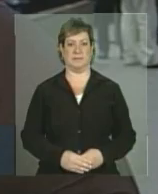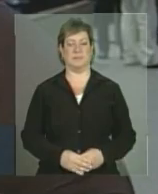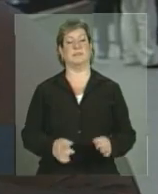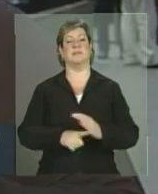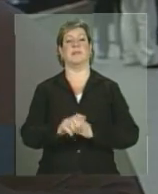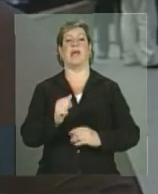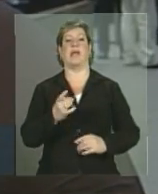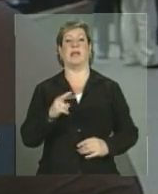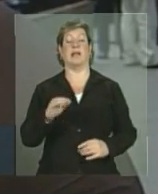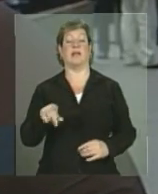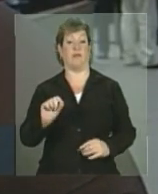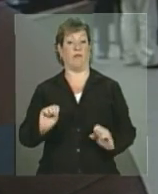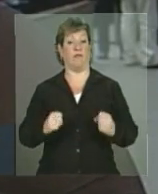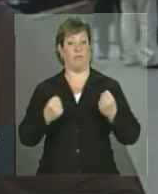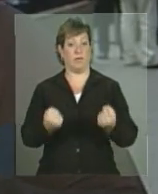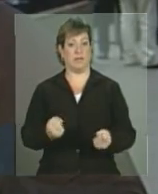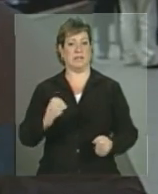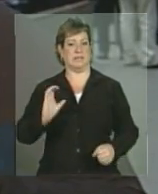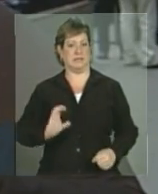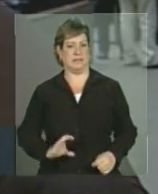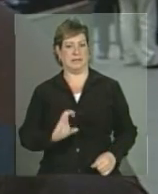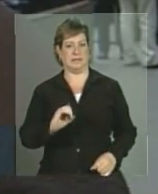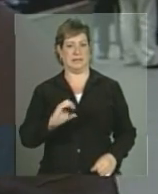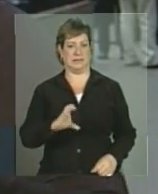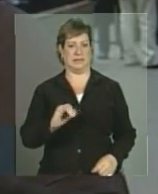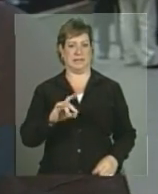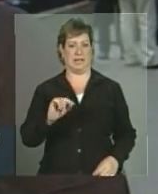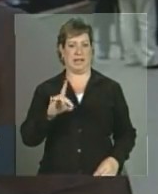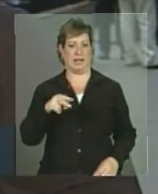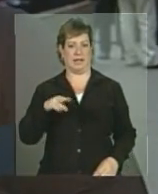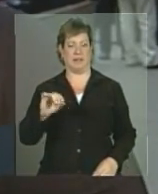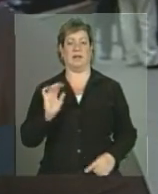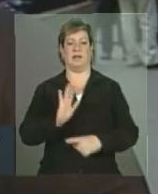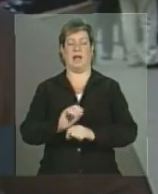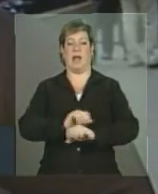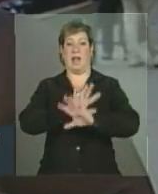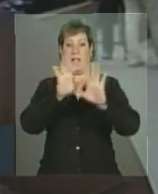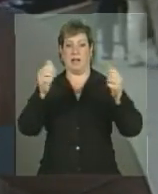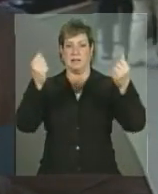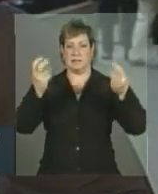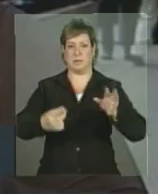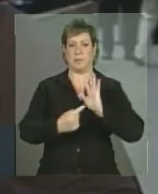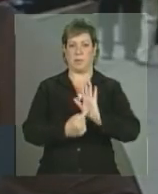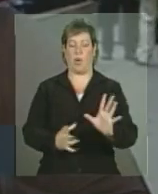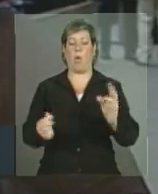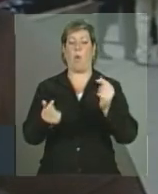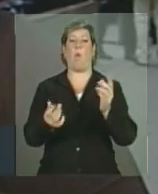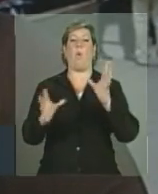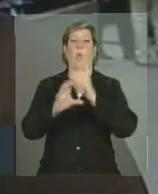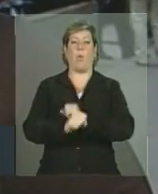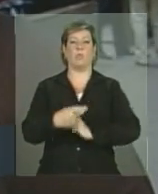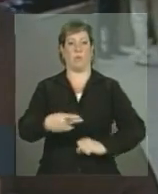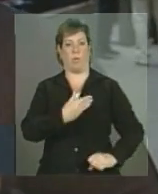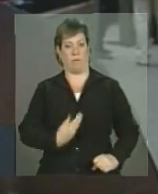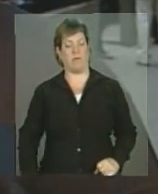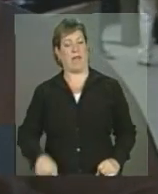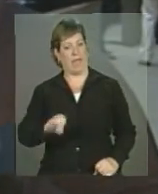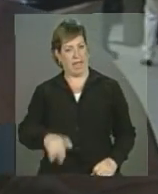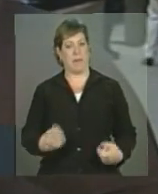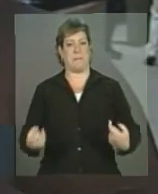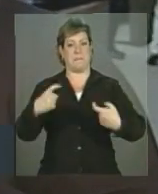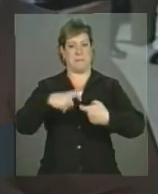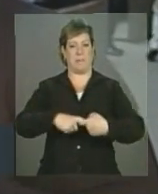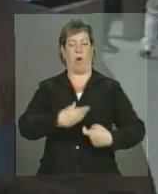Adriana, fortalecer a cidadania, combater a corrupção, dar mais transparência às contas do governo é a parceria para o governo aberto. Sobre esse